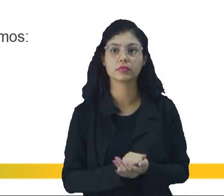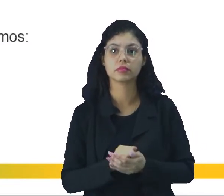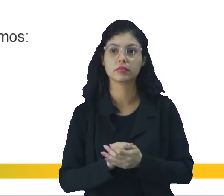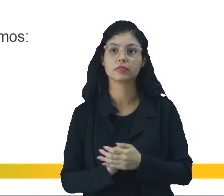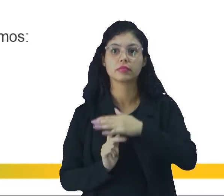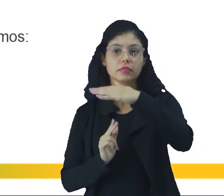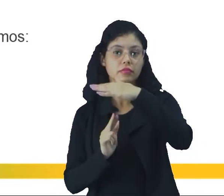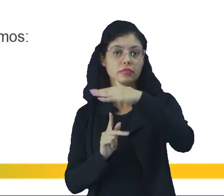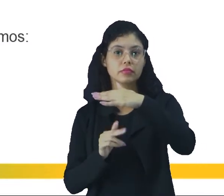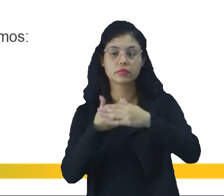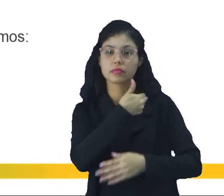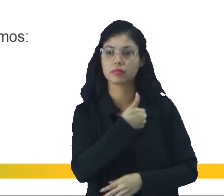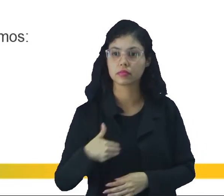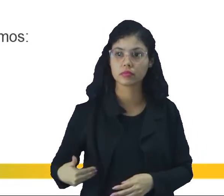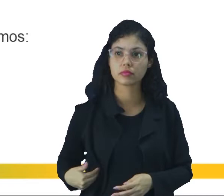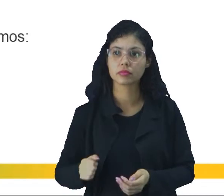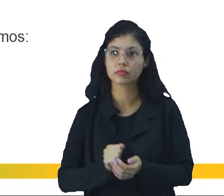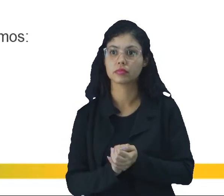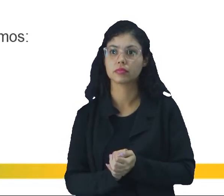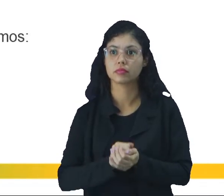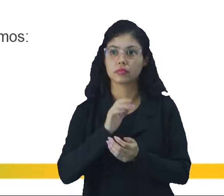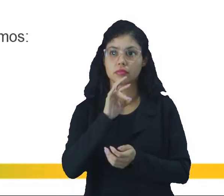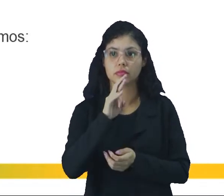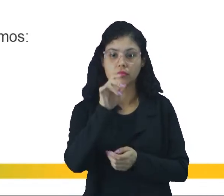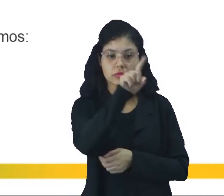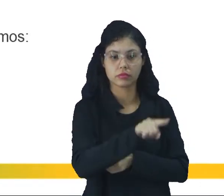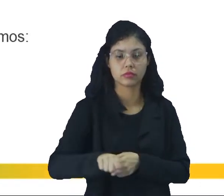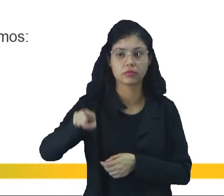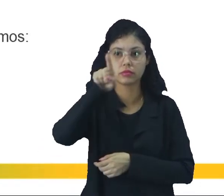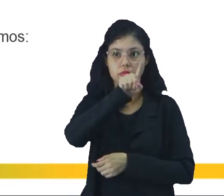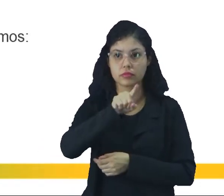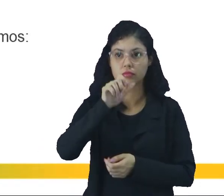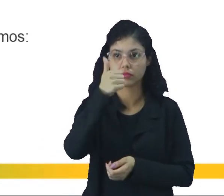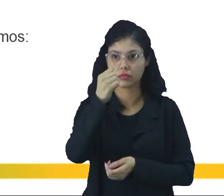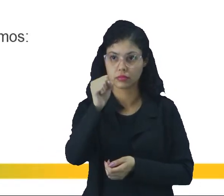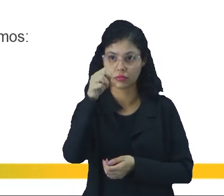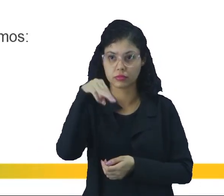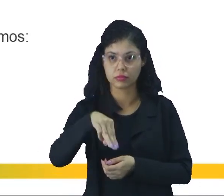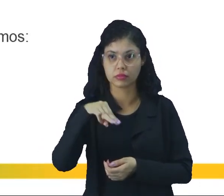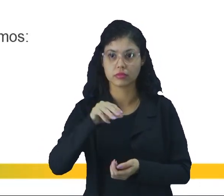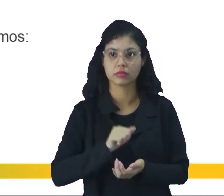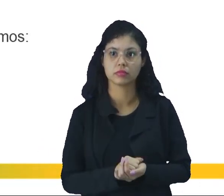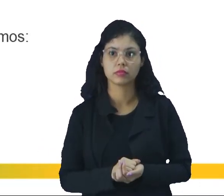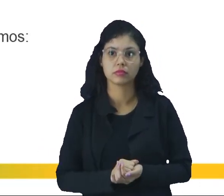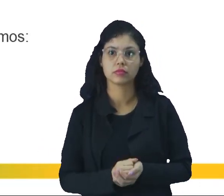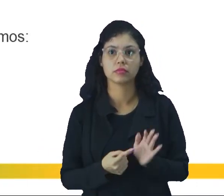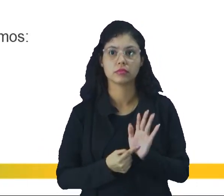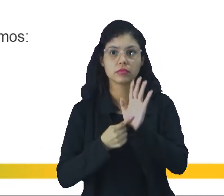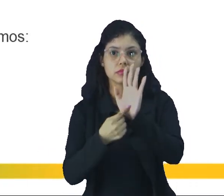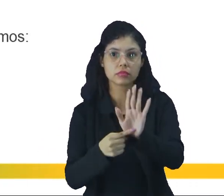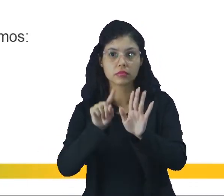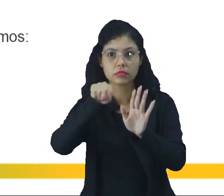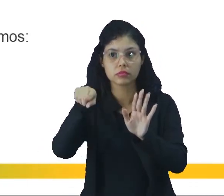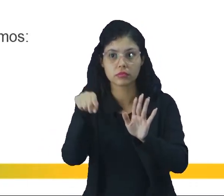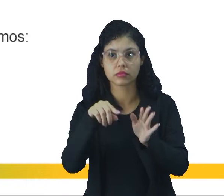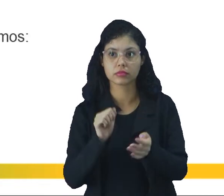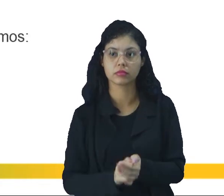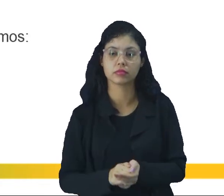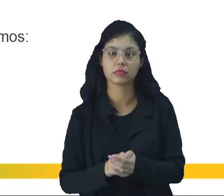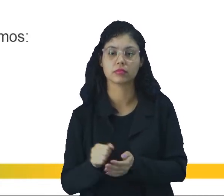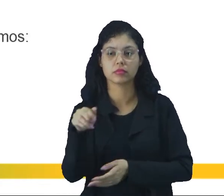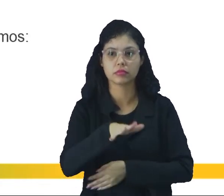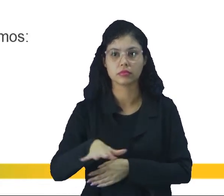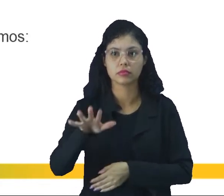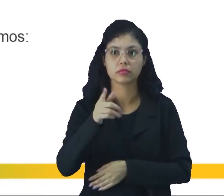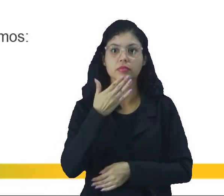praça pública em forma de circunferência tem raio de 18 metros. Diante do exposto, assinale a alternativa que apresenta